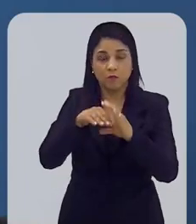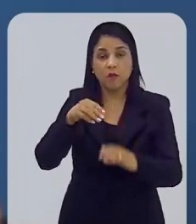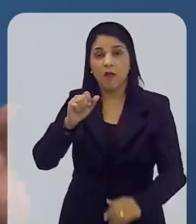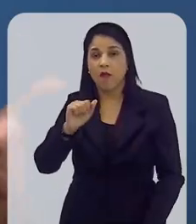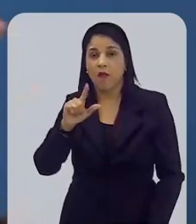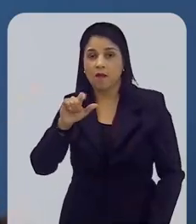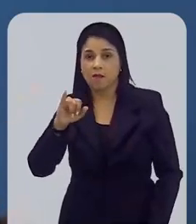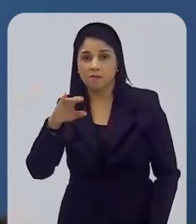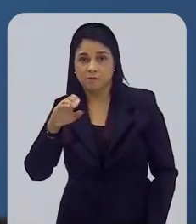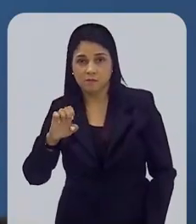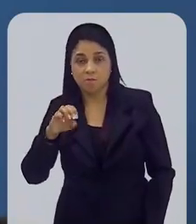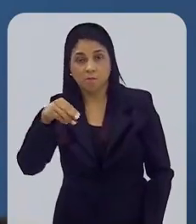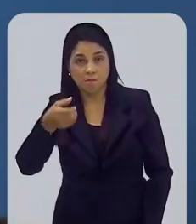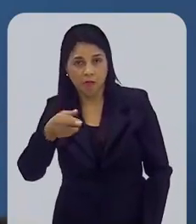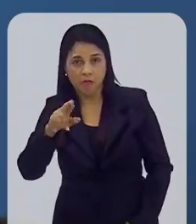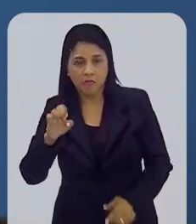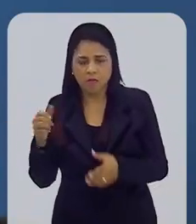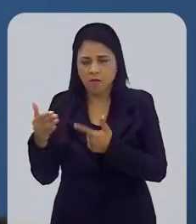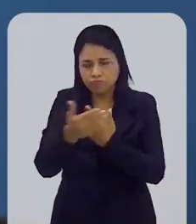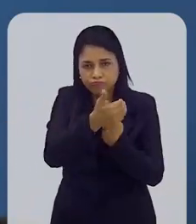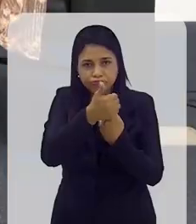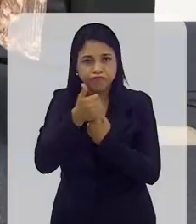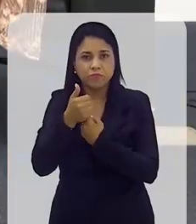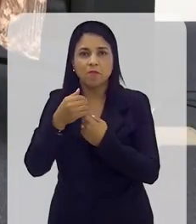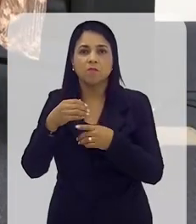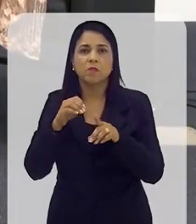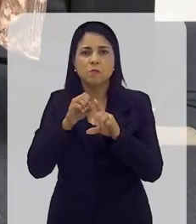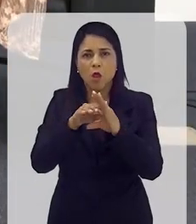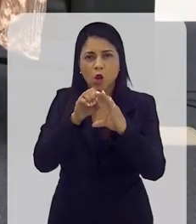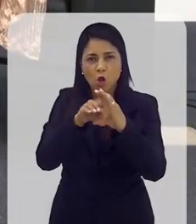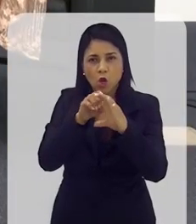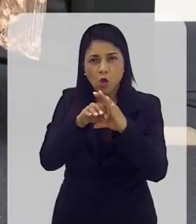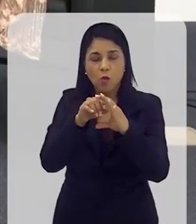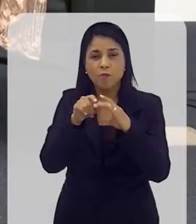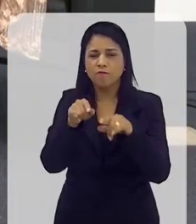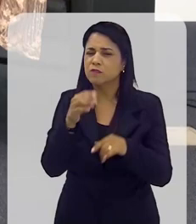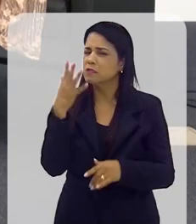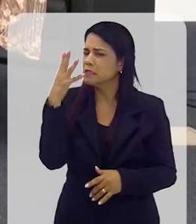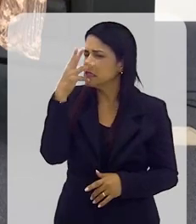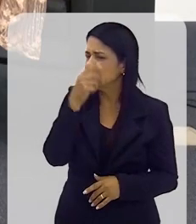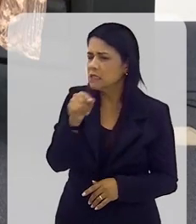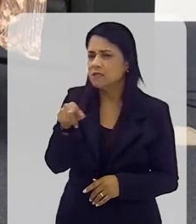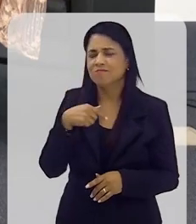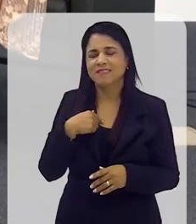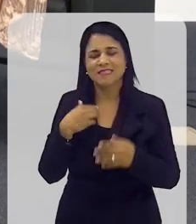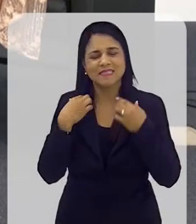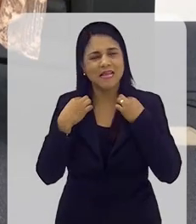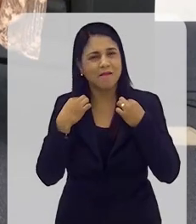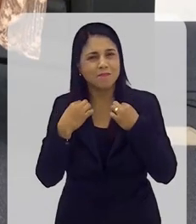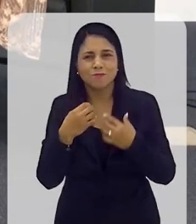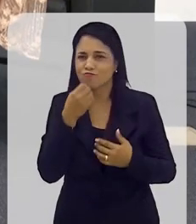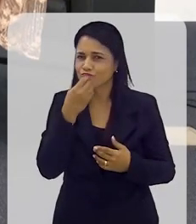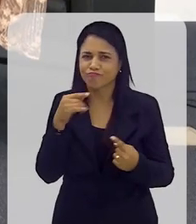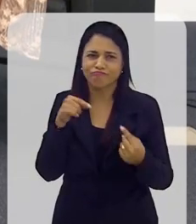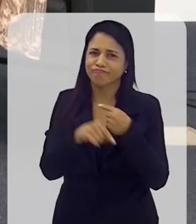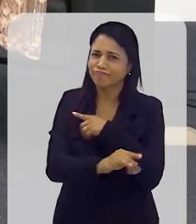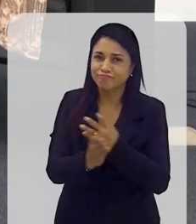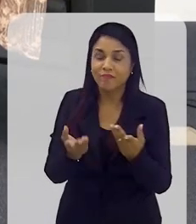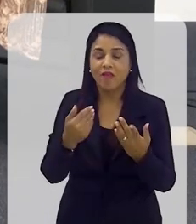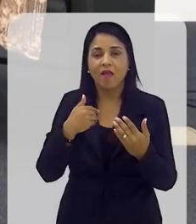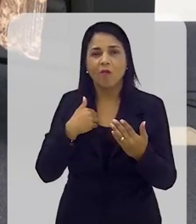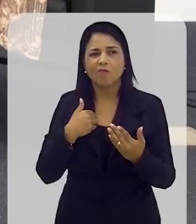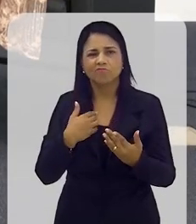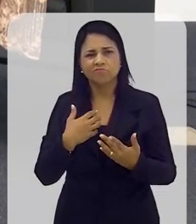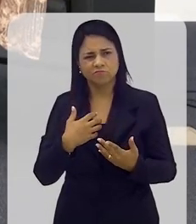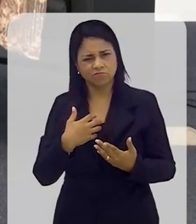super acolhedora, foi ela que me levou para a TV Globo. A Alice Maria foi a primeira, ela falou assim, você é tão bonitinha, mas esse cabelo... E aí foi ali